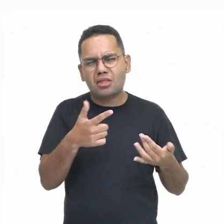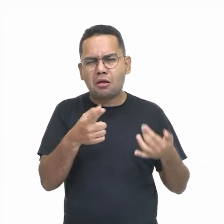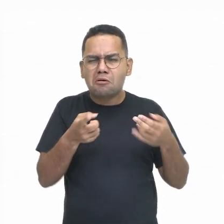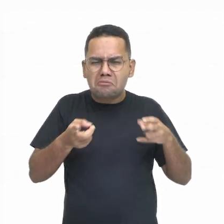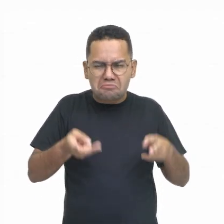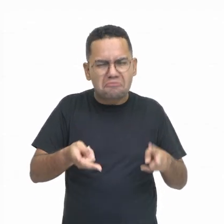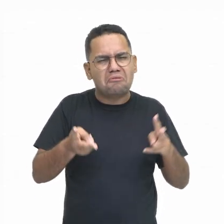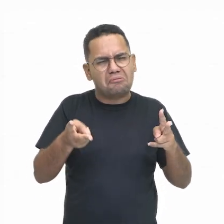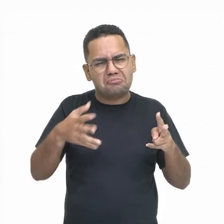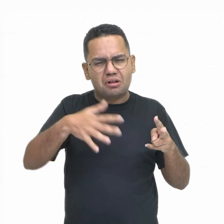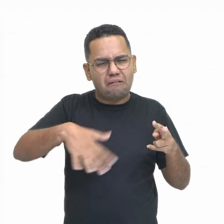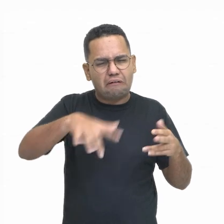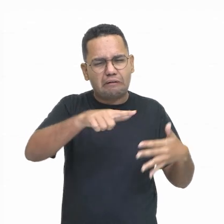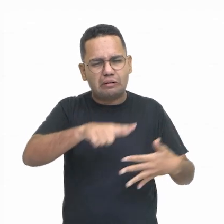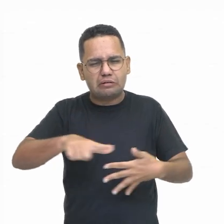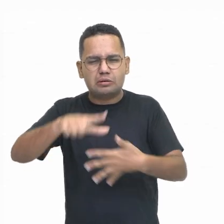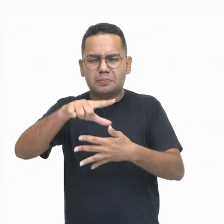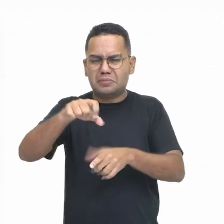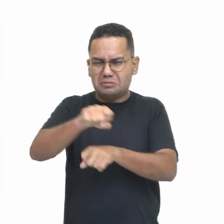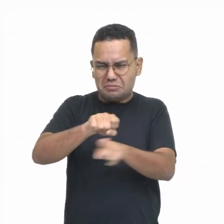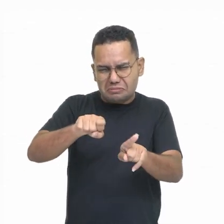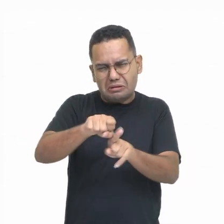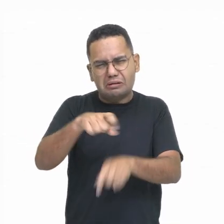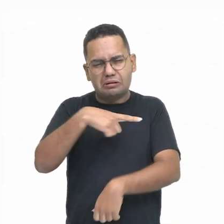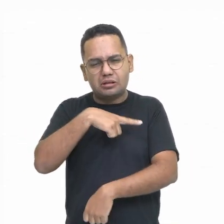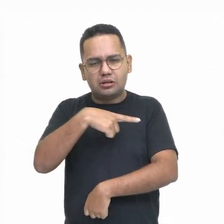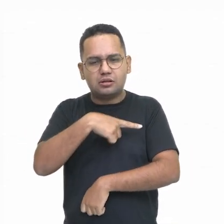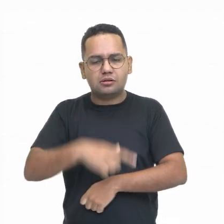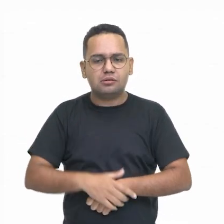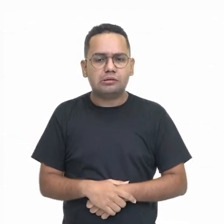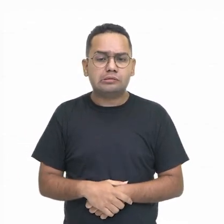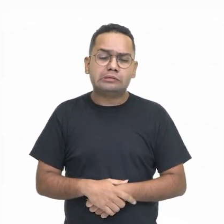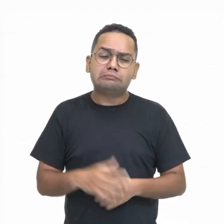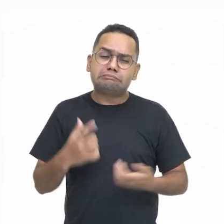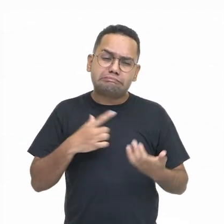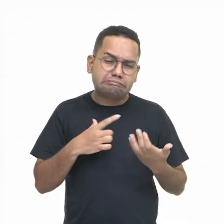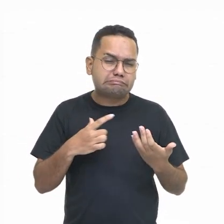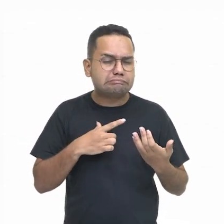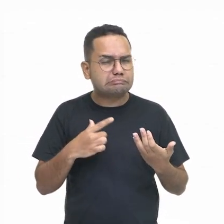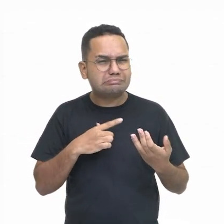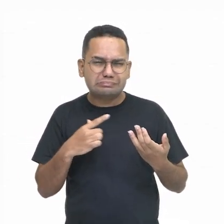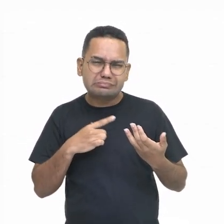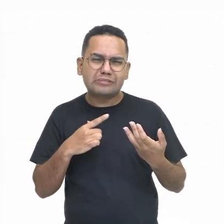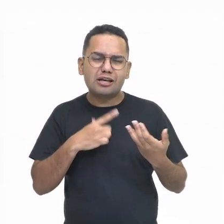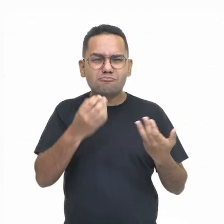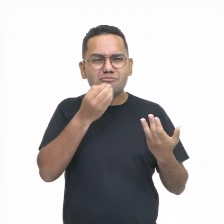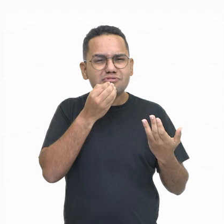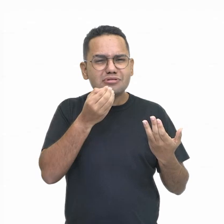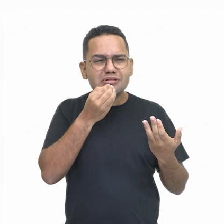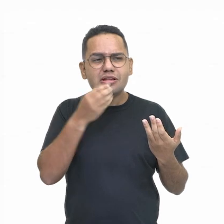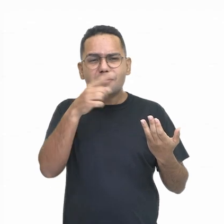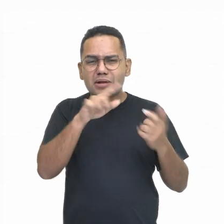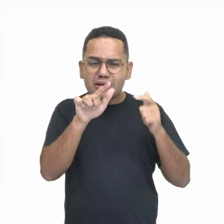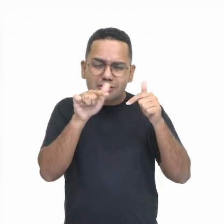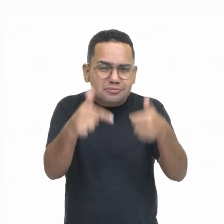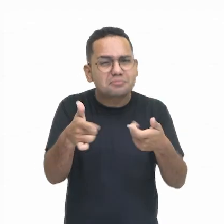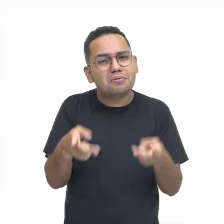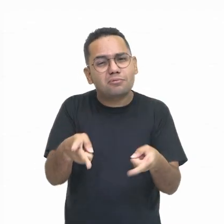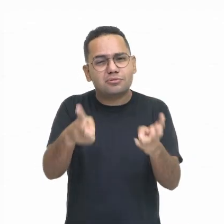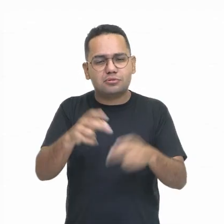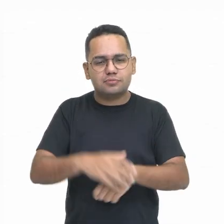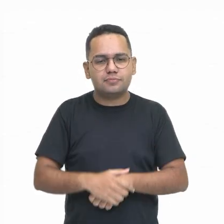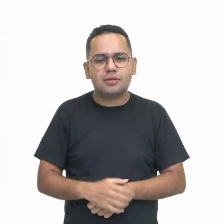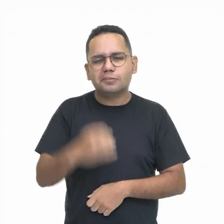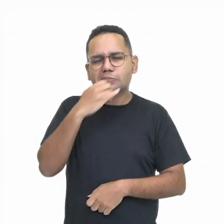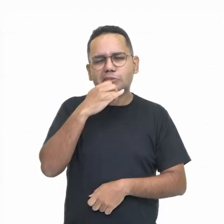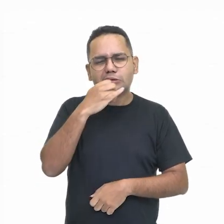sociedades latino-americanas tem sido um terreno fértil para o clientelismo. A promessa de benefícios imediatos,